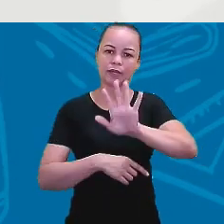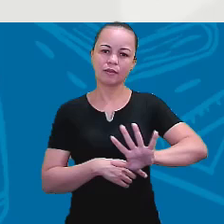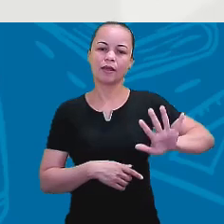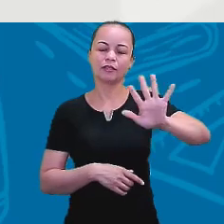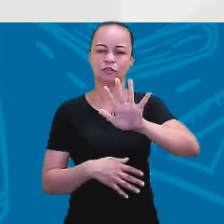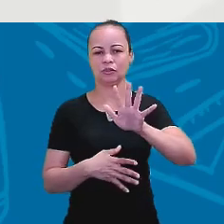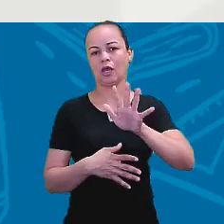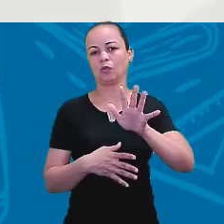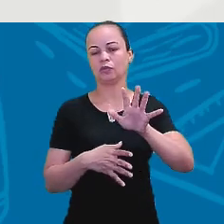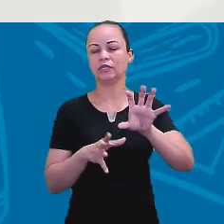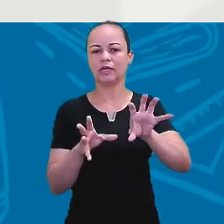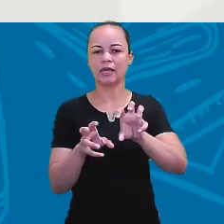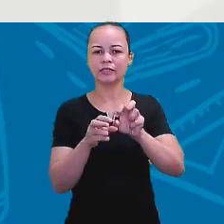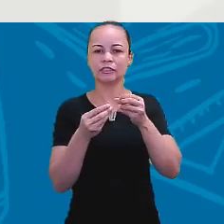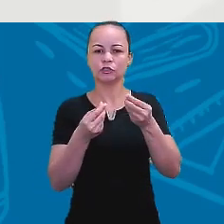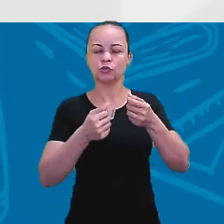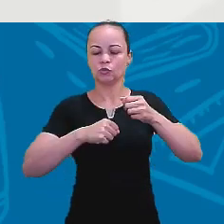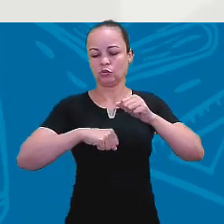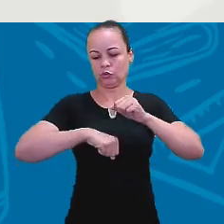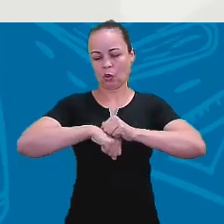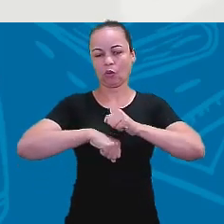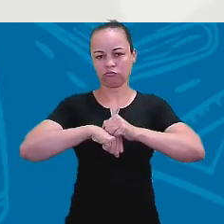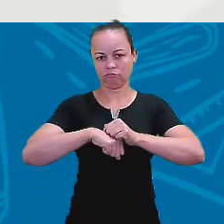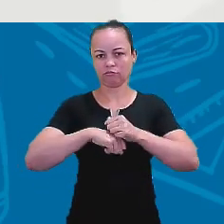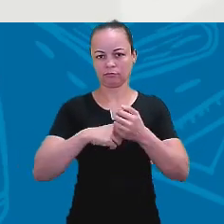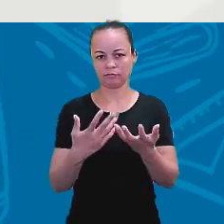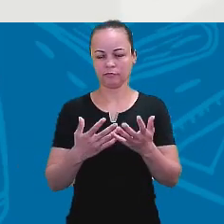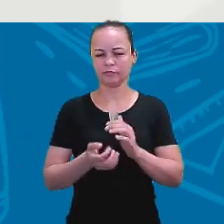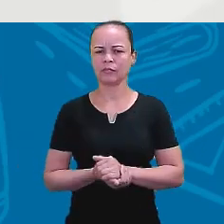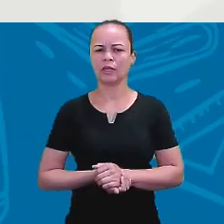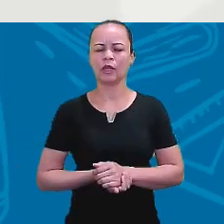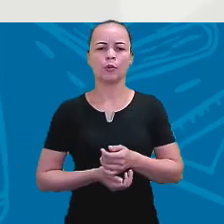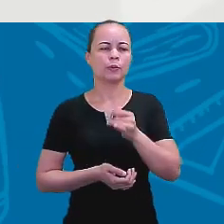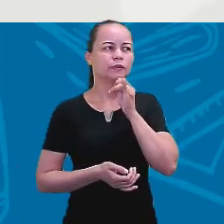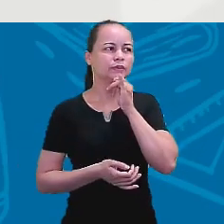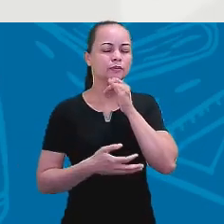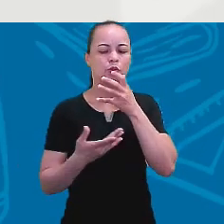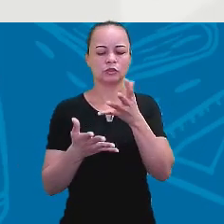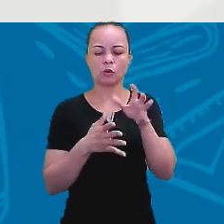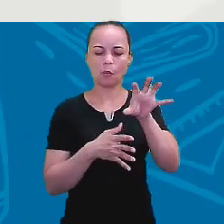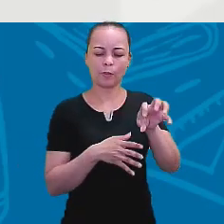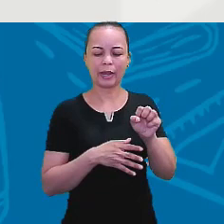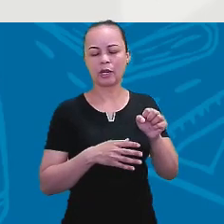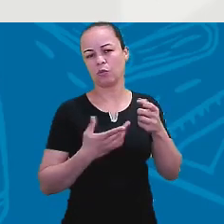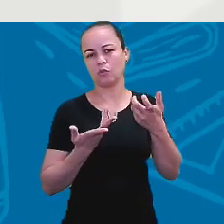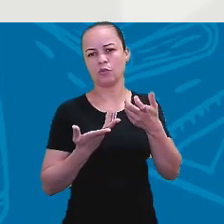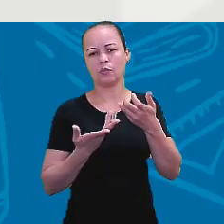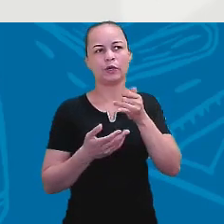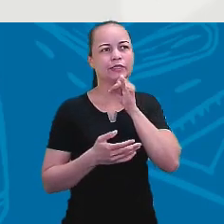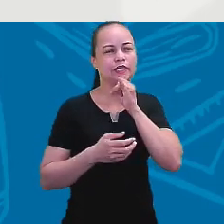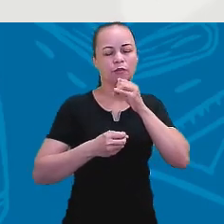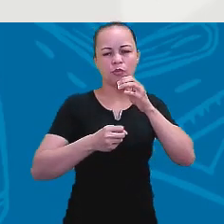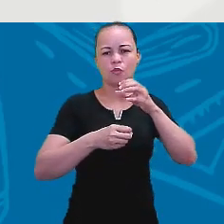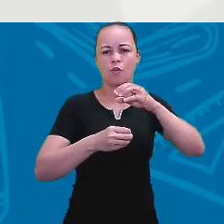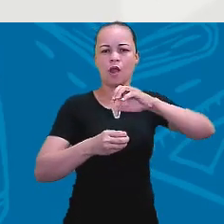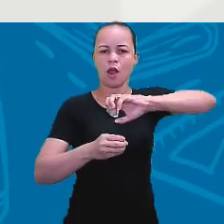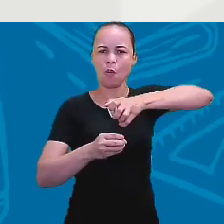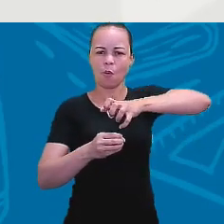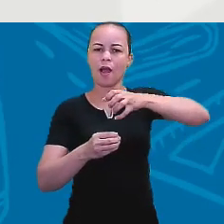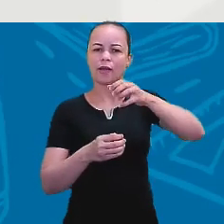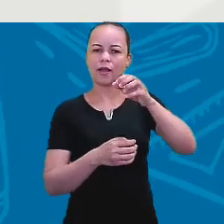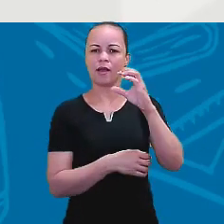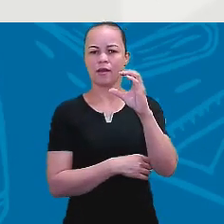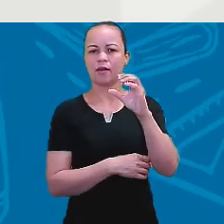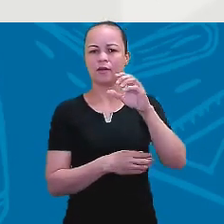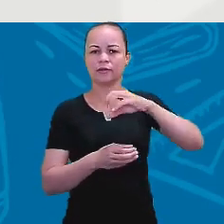Então, quando é que eu promovo a reciclagem? Quando eu pego um resíduo, por exemplo, uma garrafa PET, e então lá